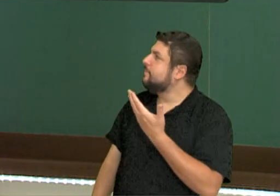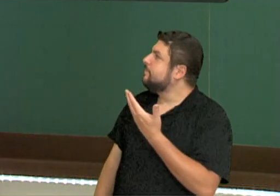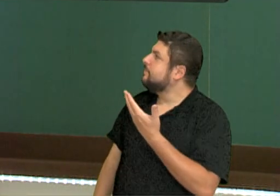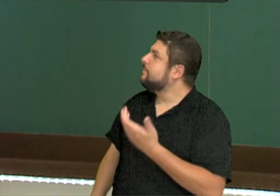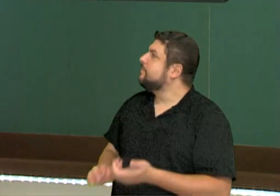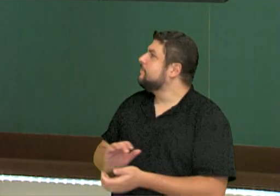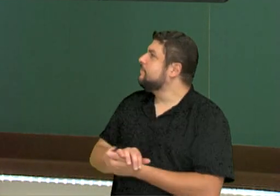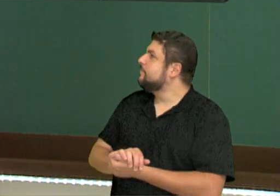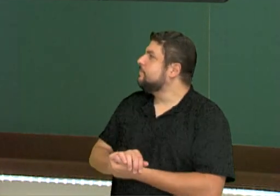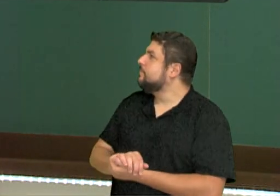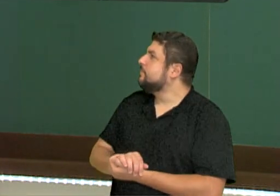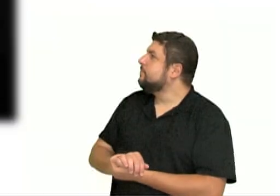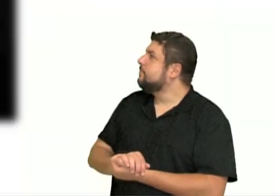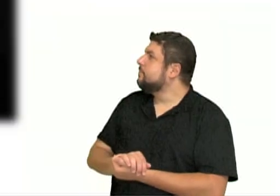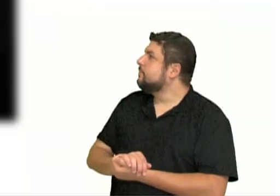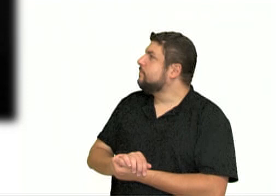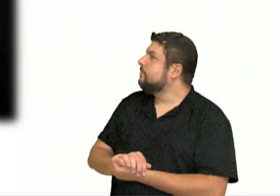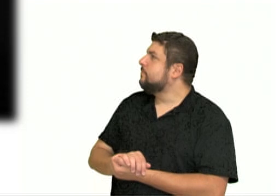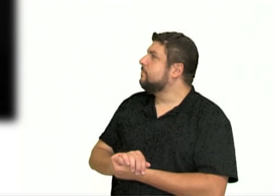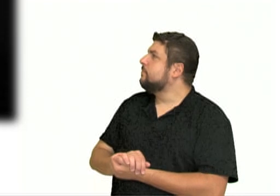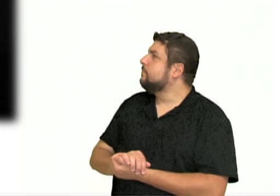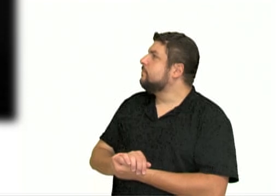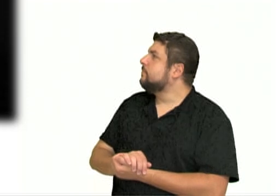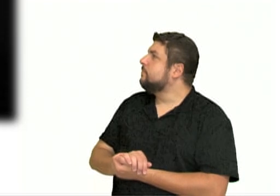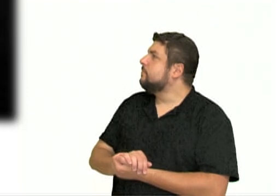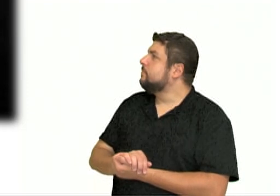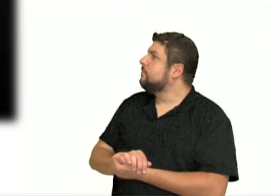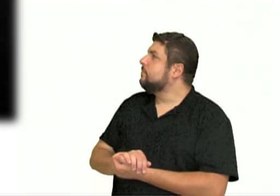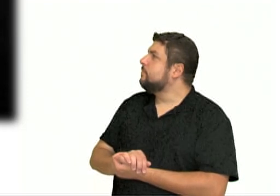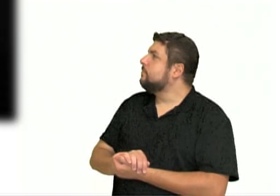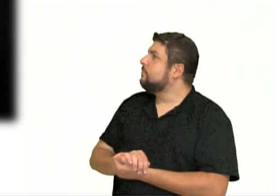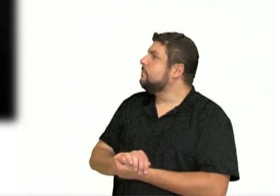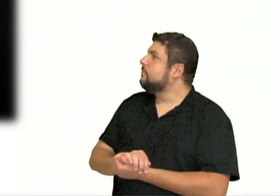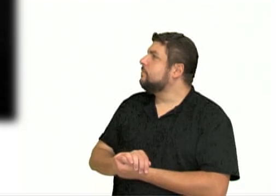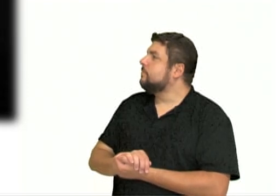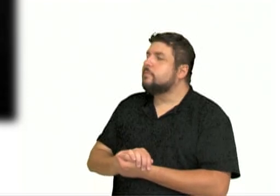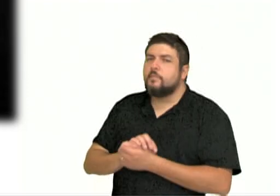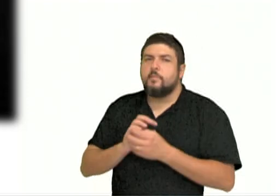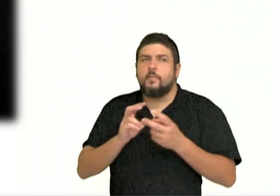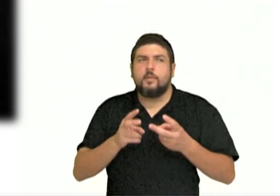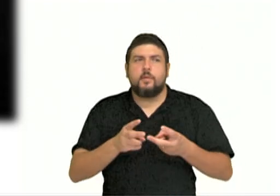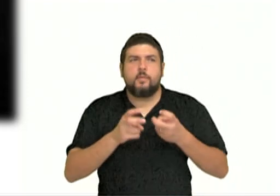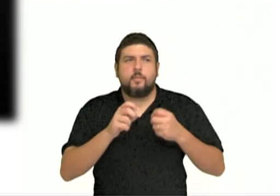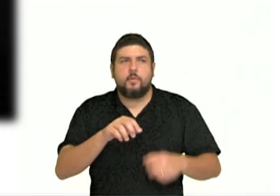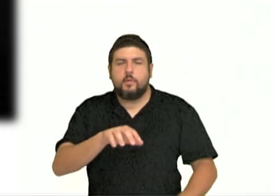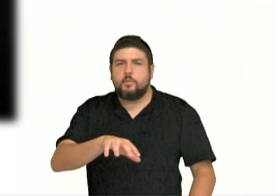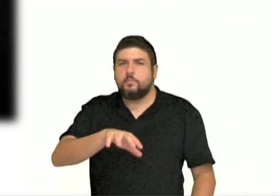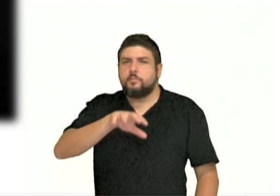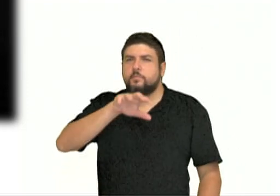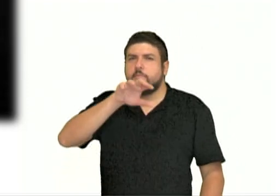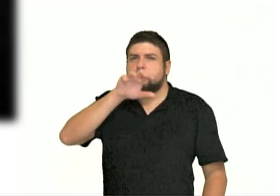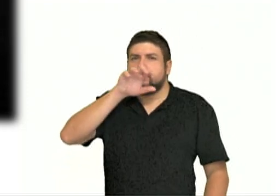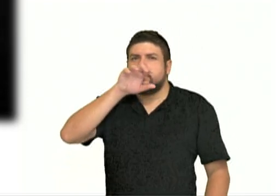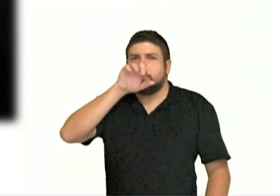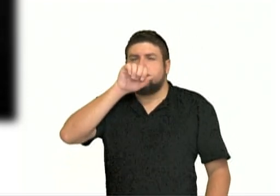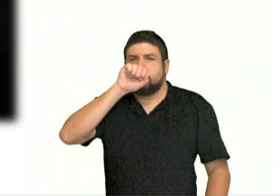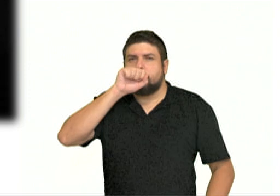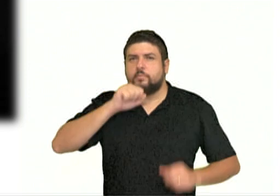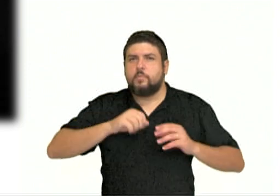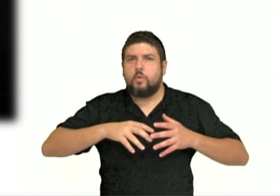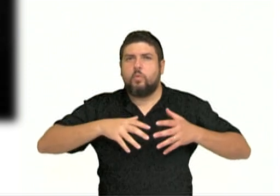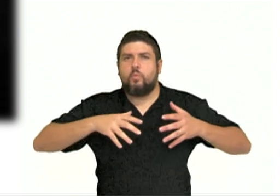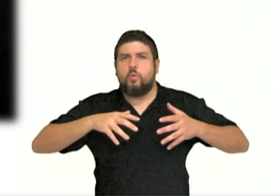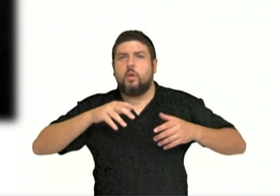isso acontece? Então, olha só, o ar entra, né, a inspiração. Aqui nós temos a